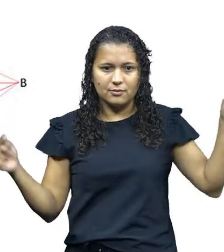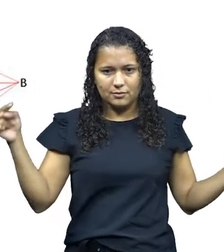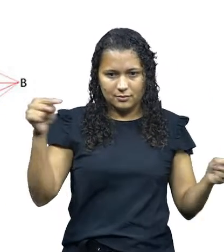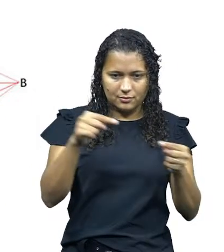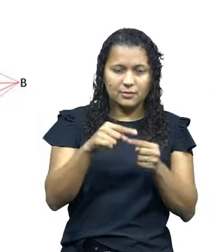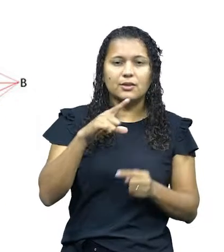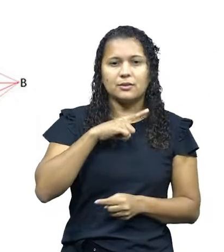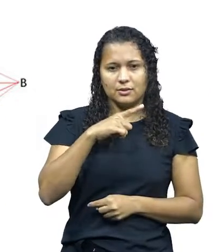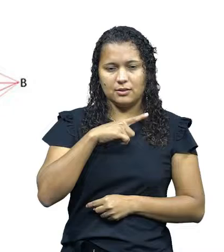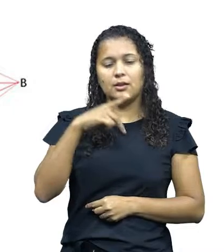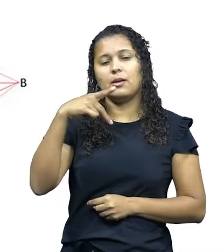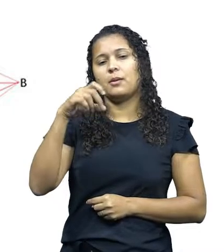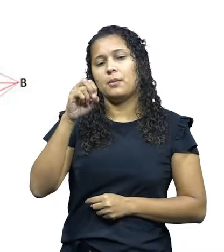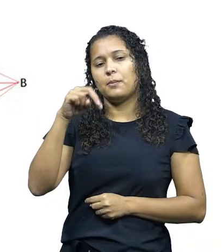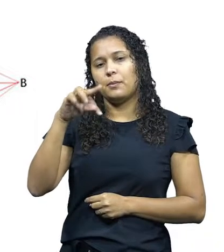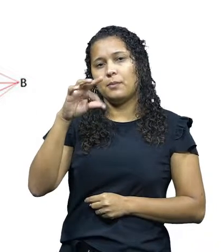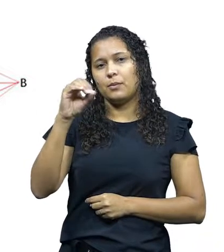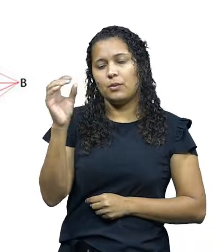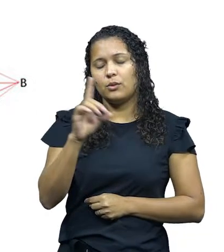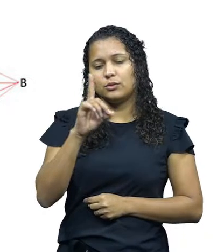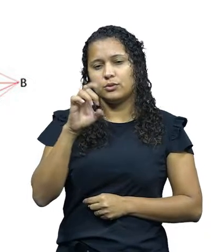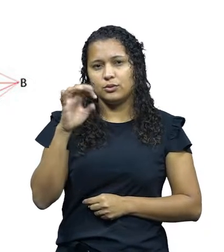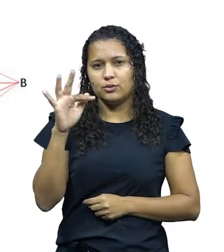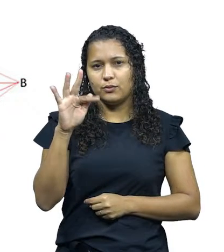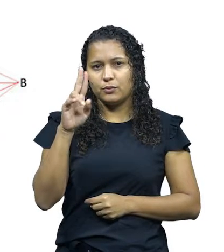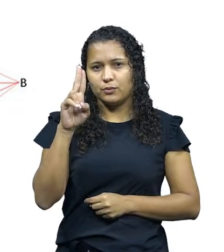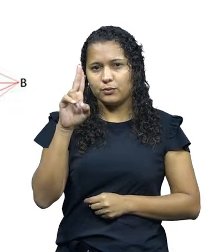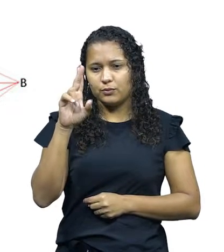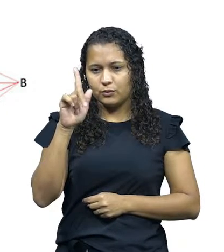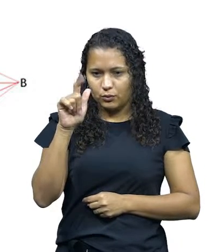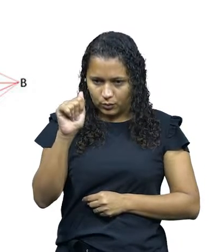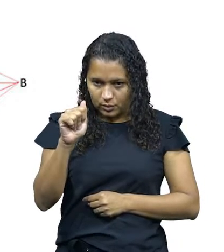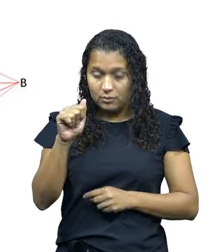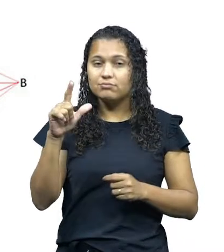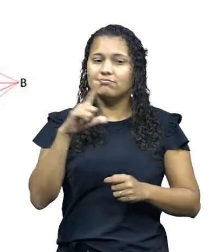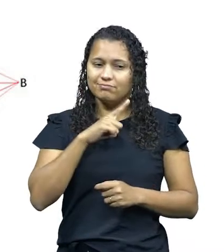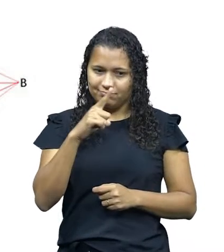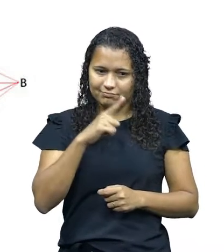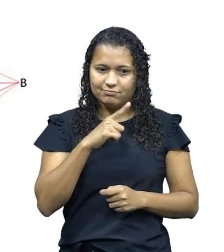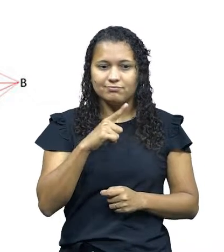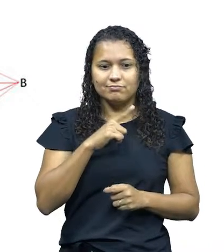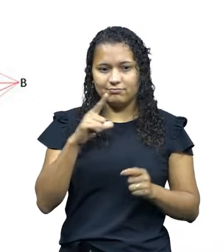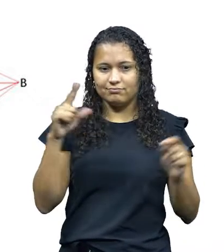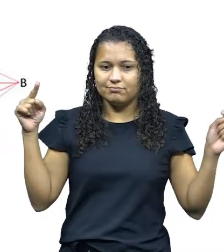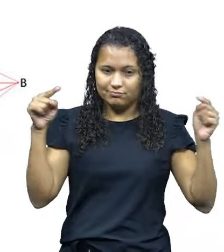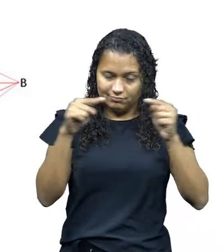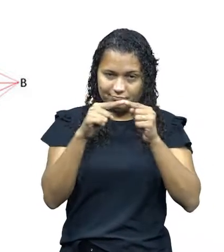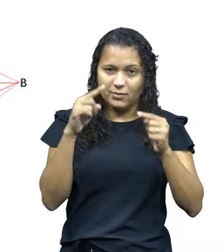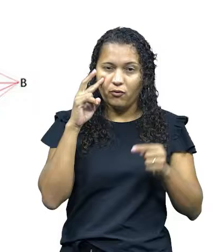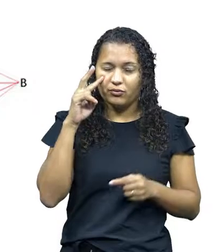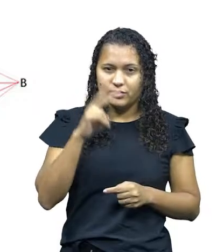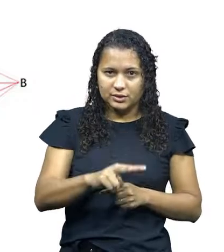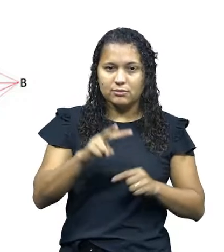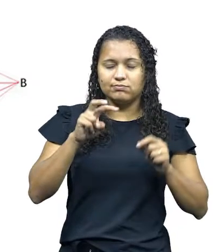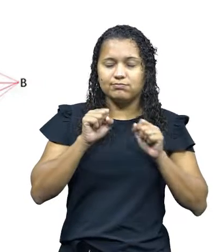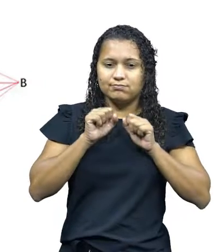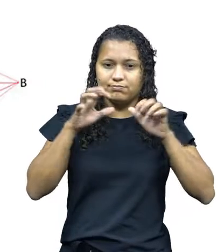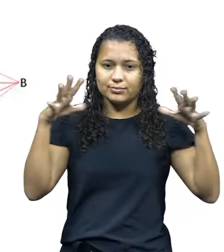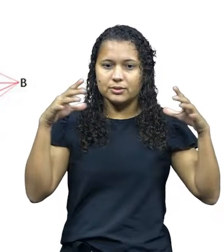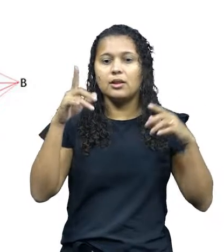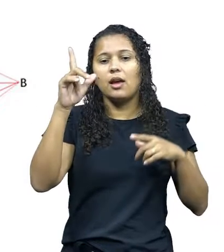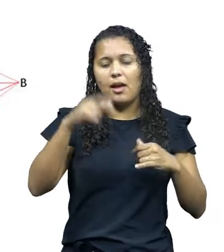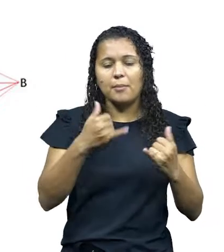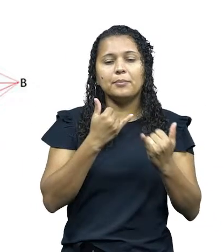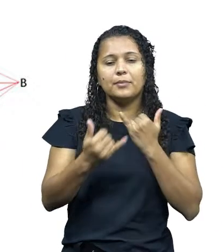de fuga que ele segue a linha do horizonte. Então, há uma expansão desta visão em formato de cone. Isso